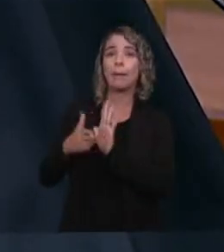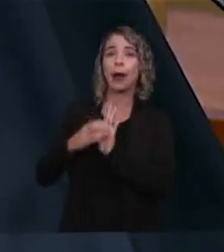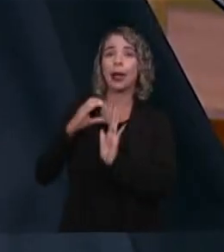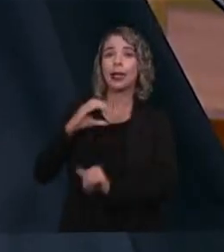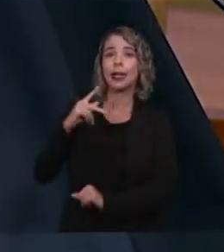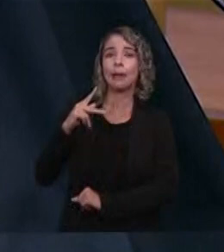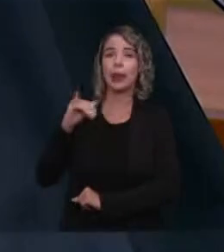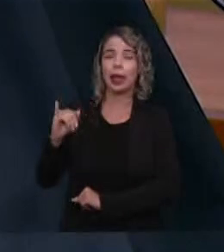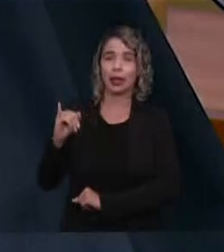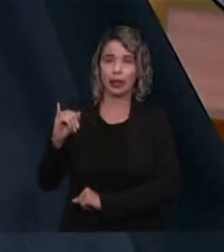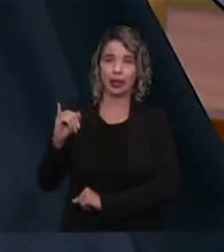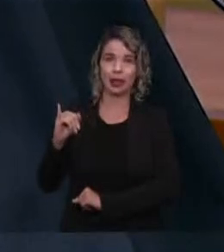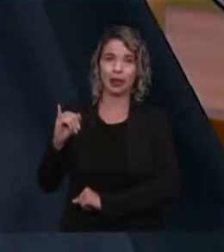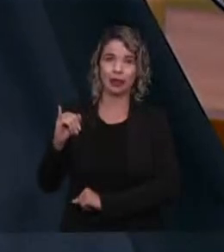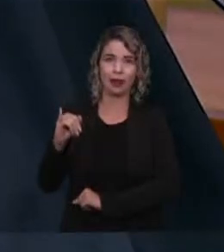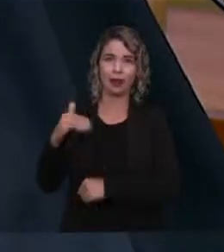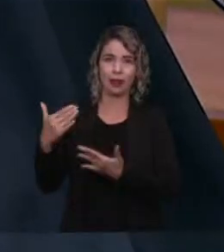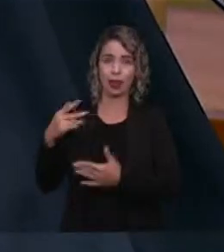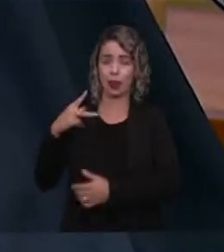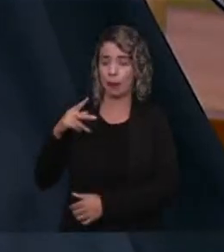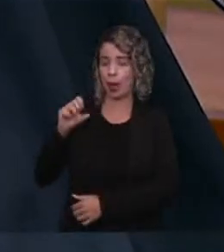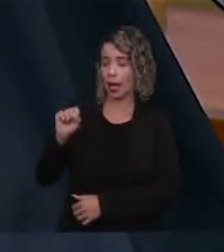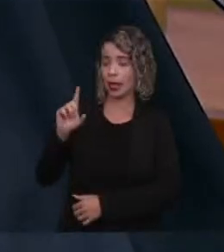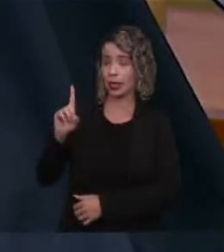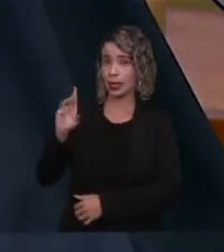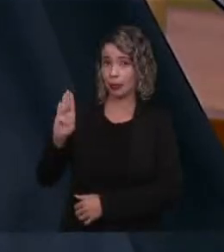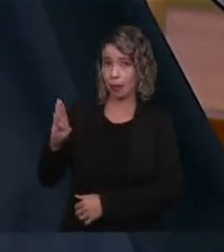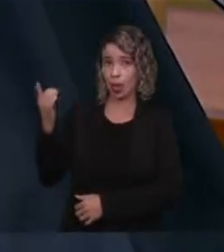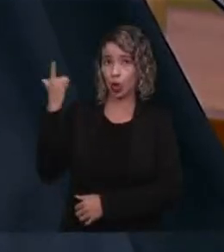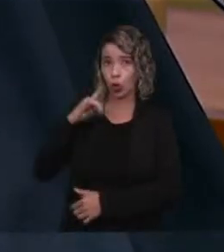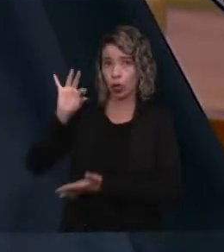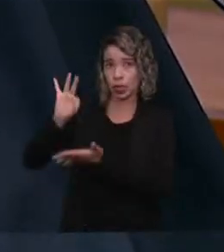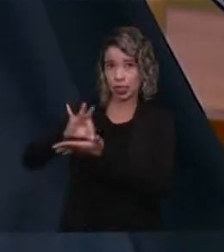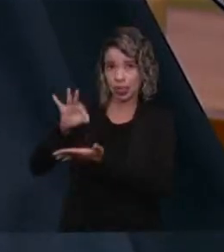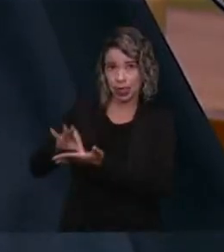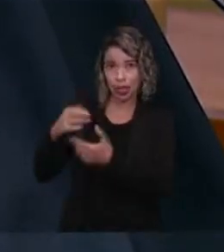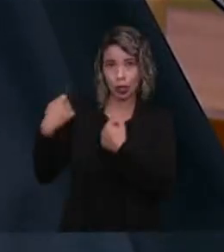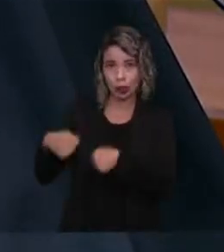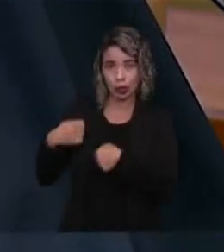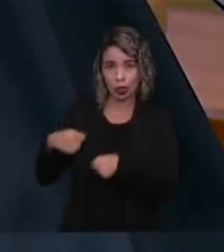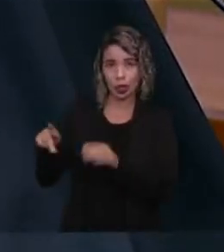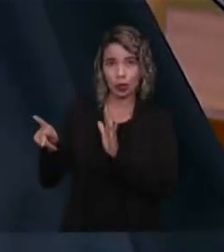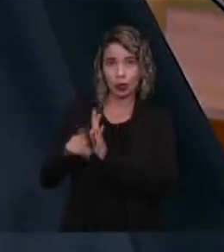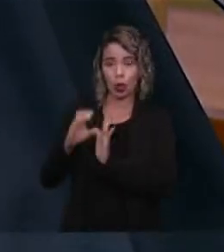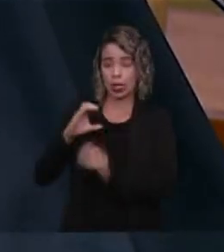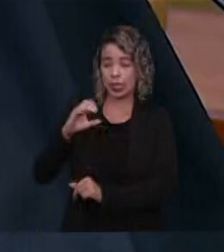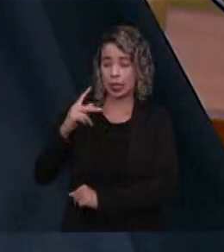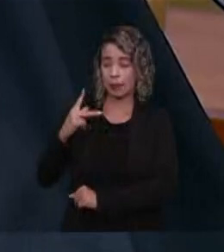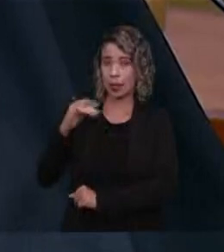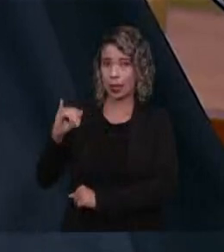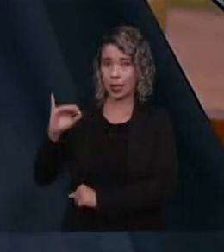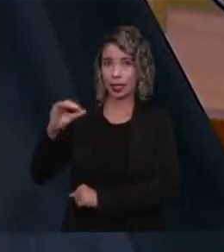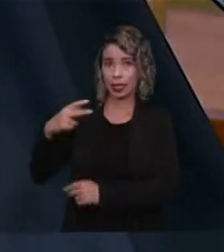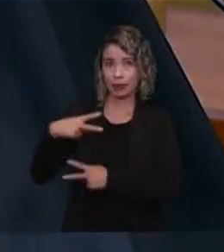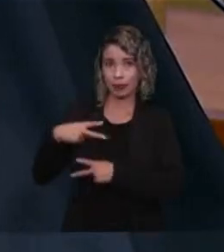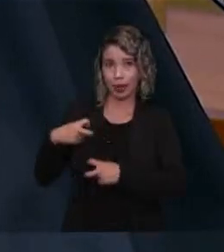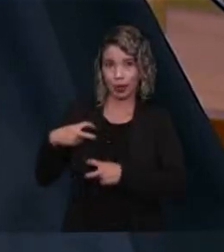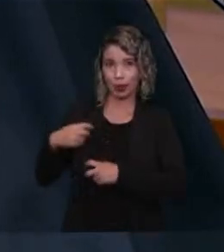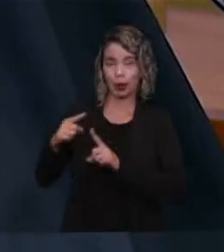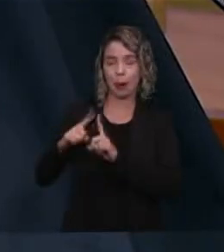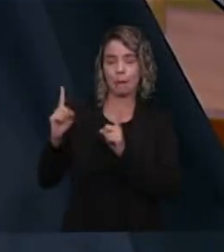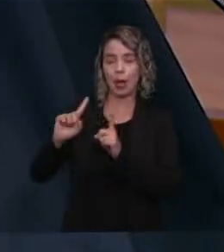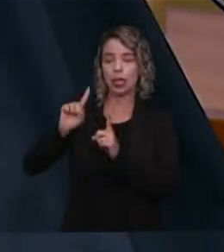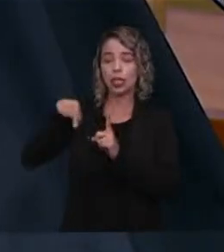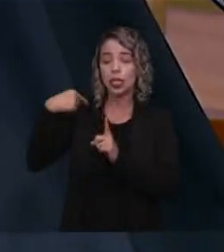CPI, isso em 2009. O PSDB, na época, tinha conseguido as assinaturas necessárias para uma CPI da Petrobras. Foi depois, isso já